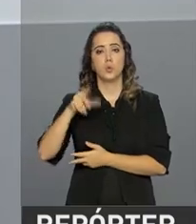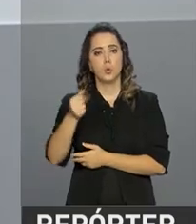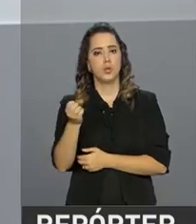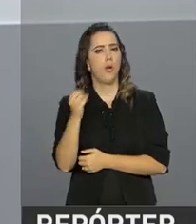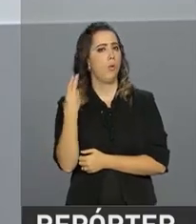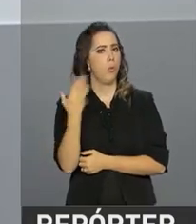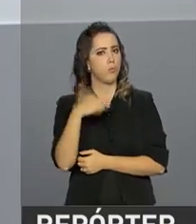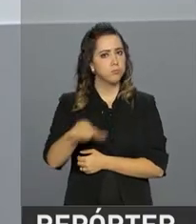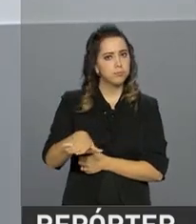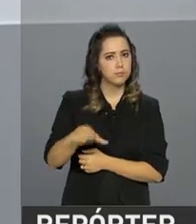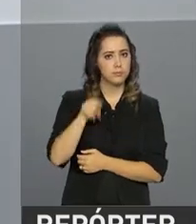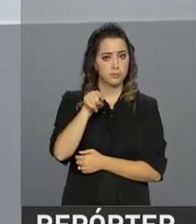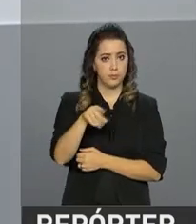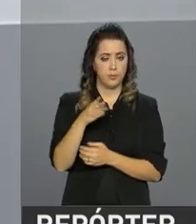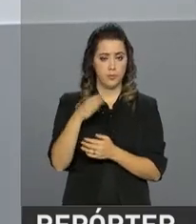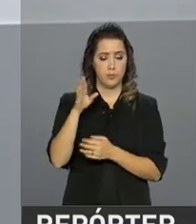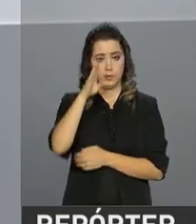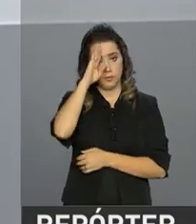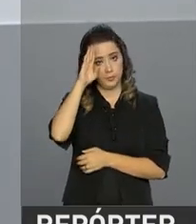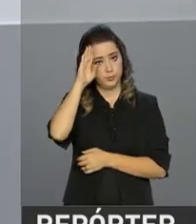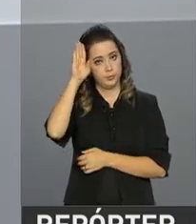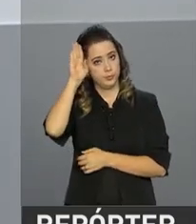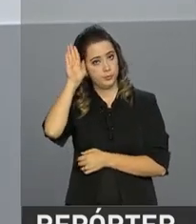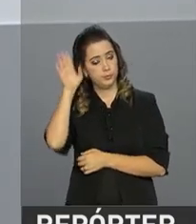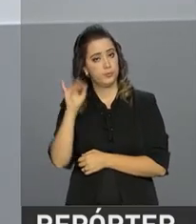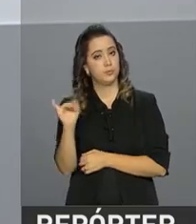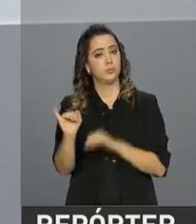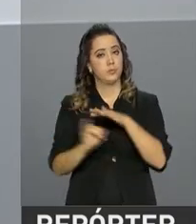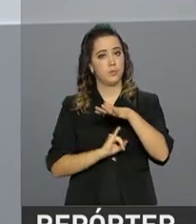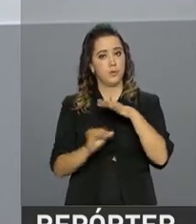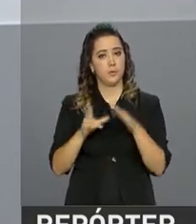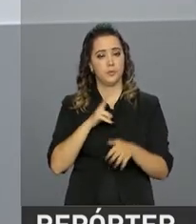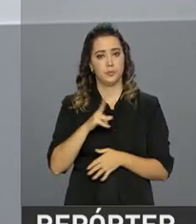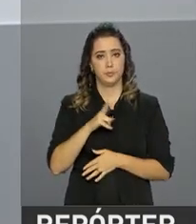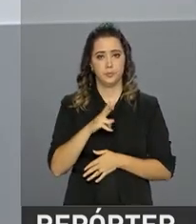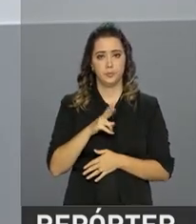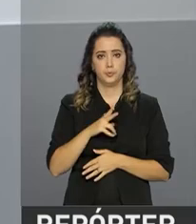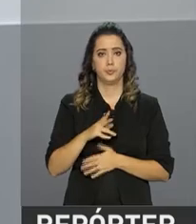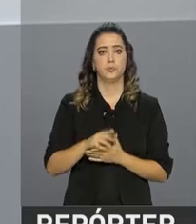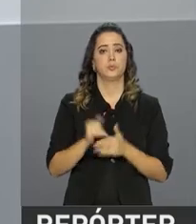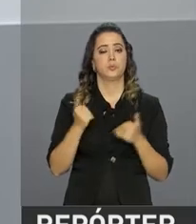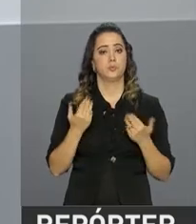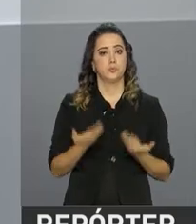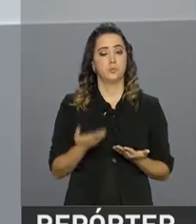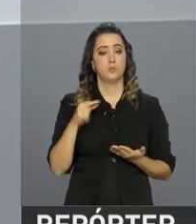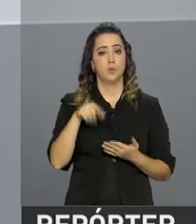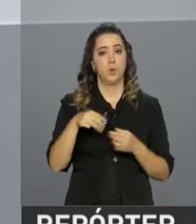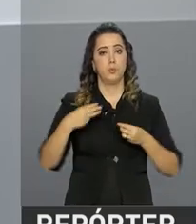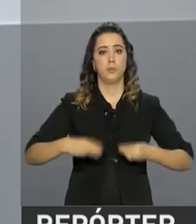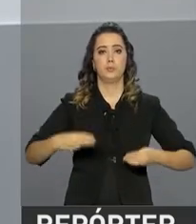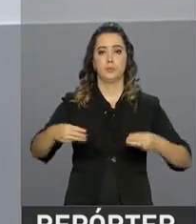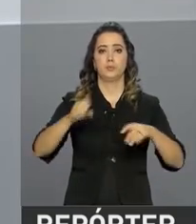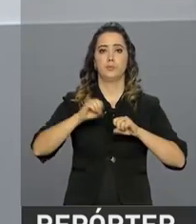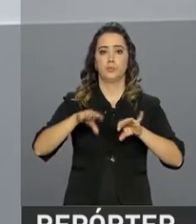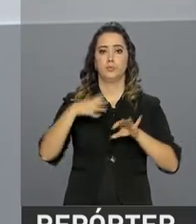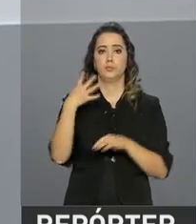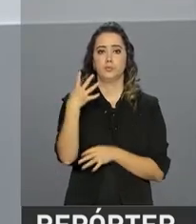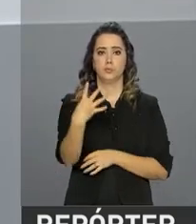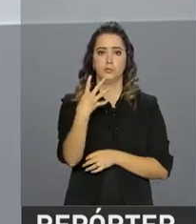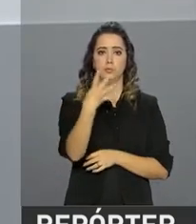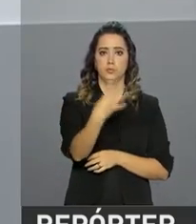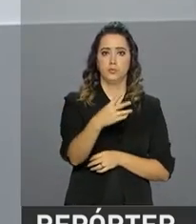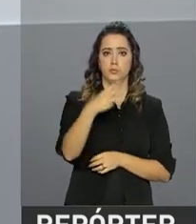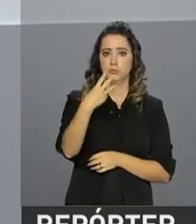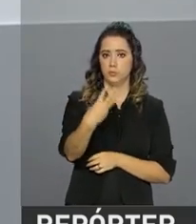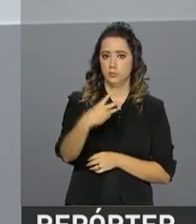em cursos de graduação de instituições privadas de educação superior nesta edição o mec ofereceu